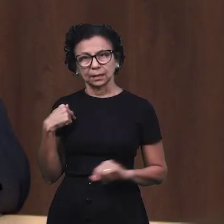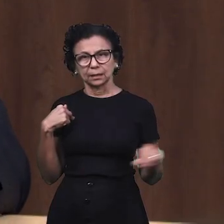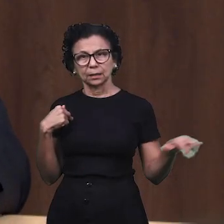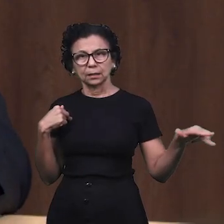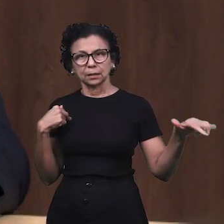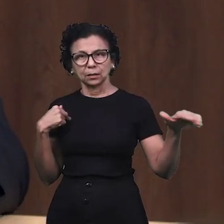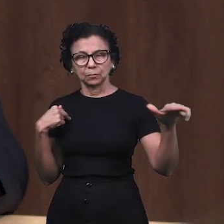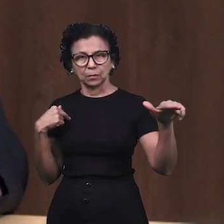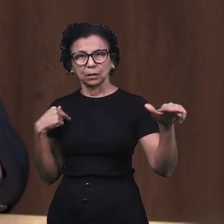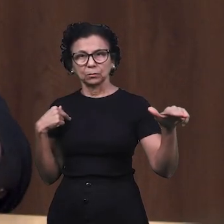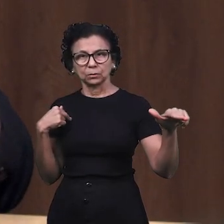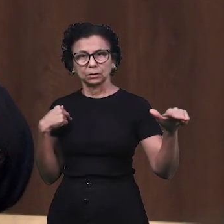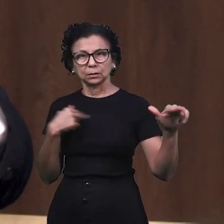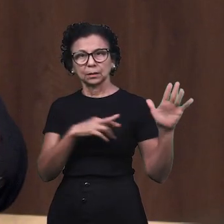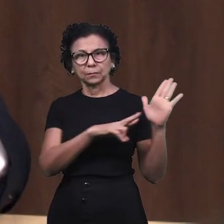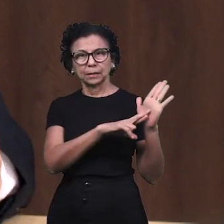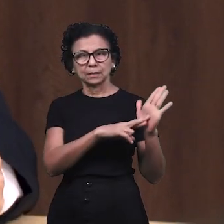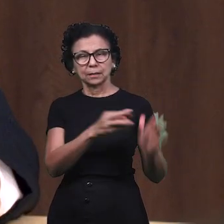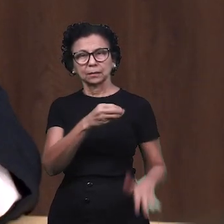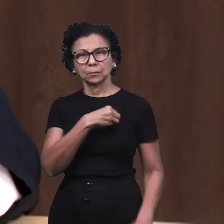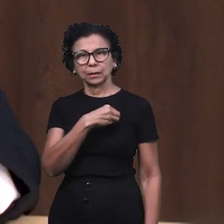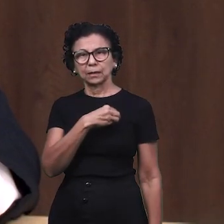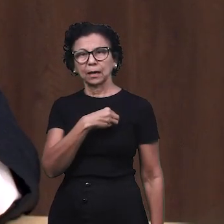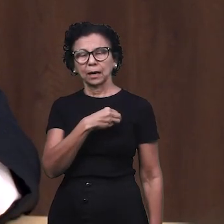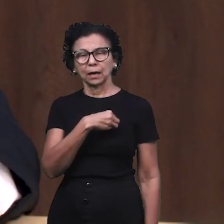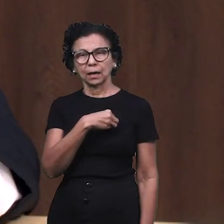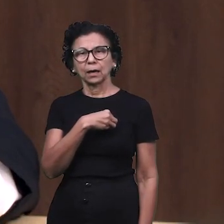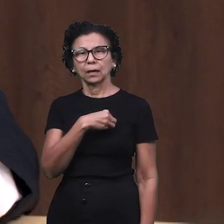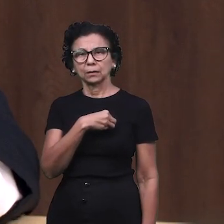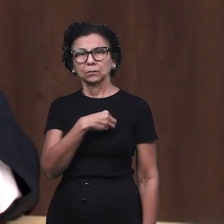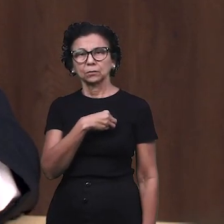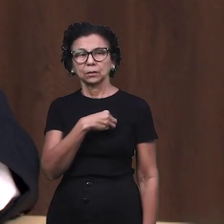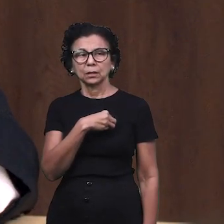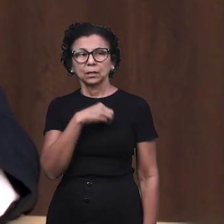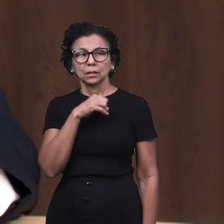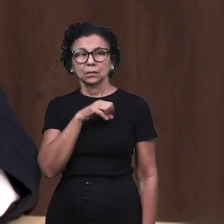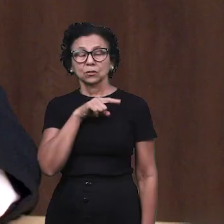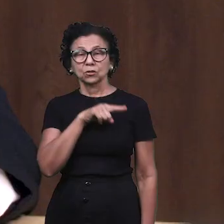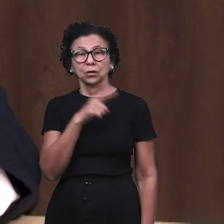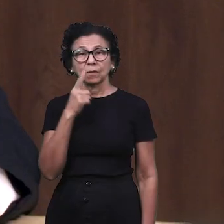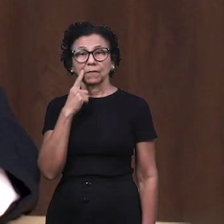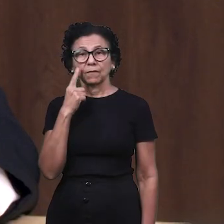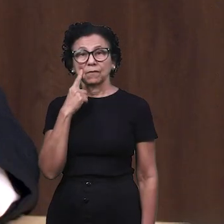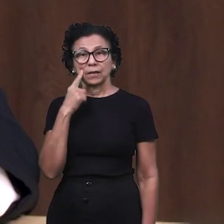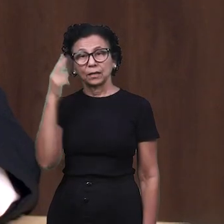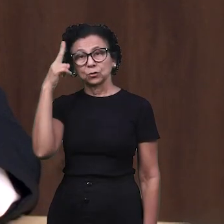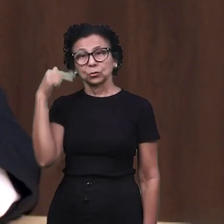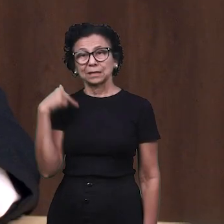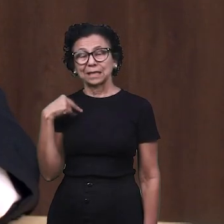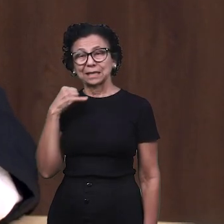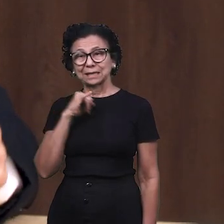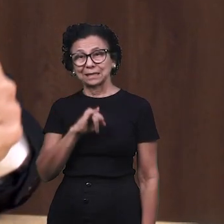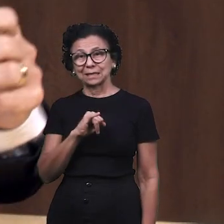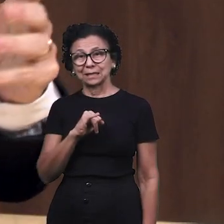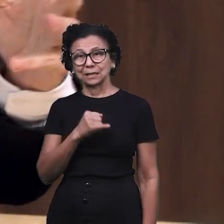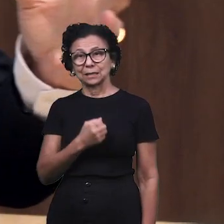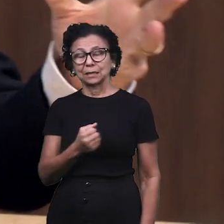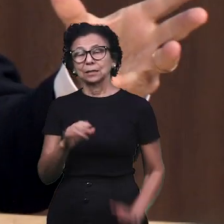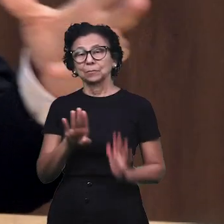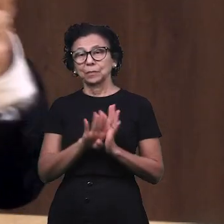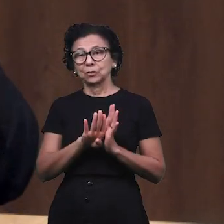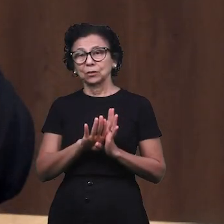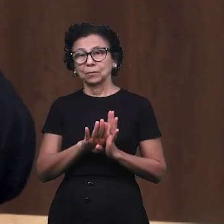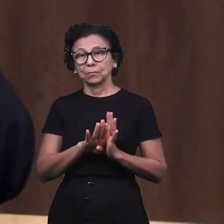representando ali os pecadores, só iam ver o rosto de José novamente se Benjamim estivesse presente. E quando